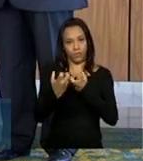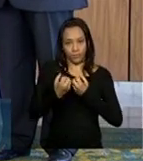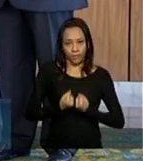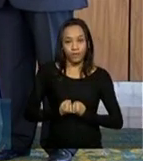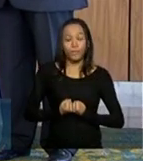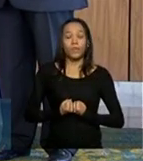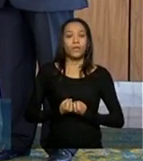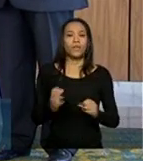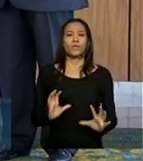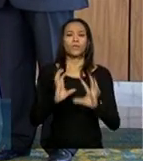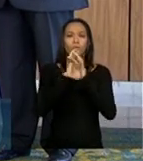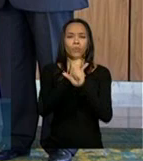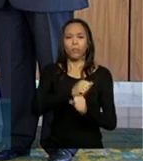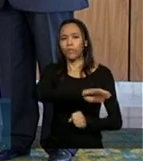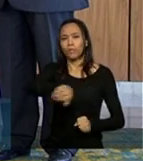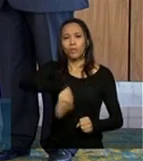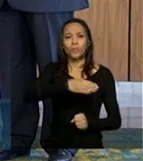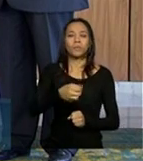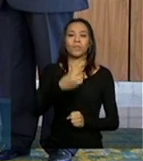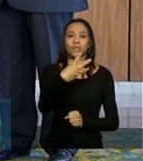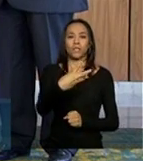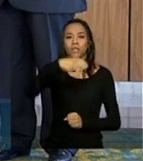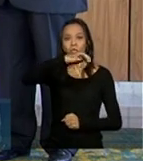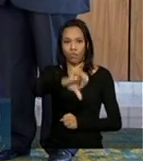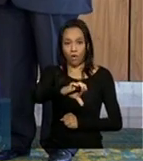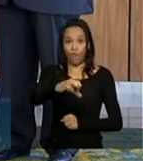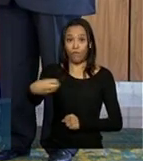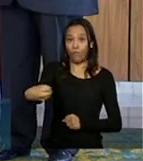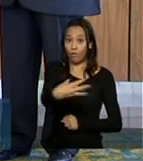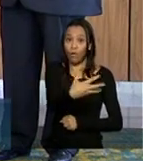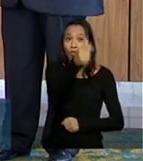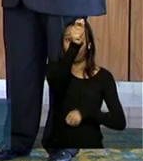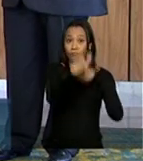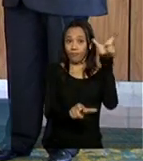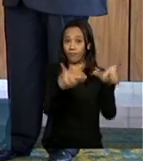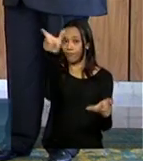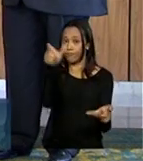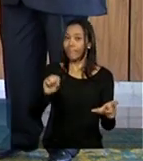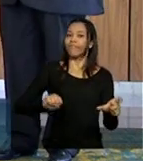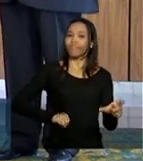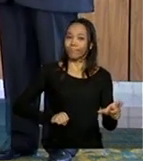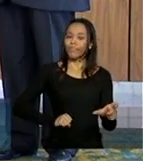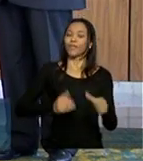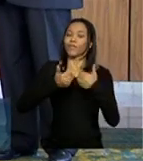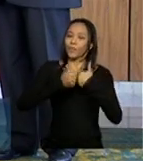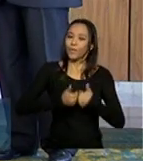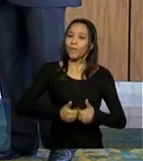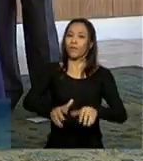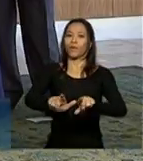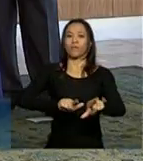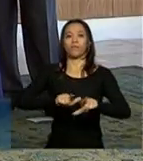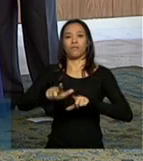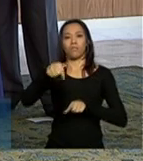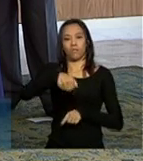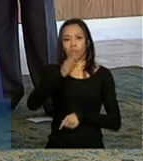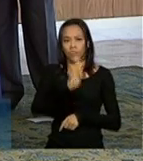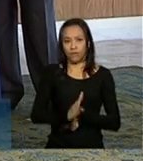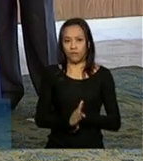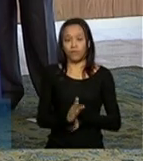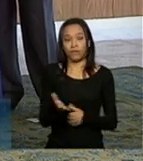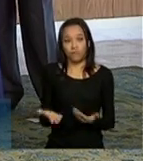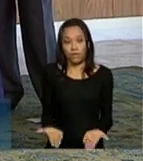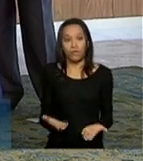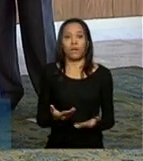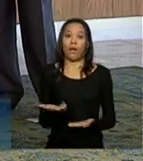de 32 novos embaixadores que passam a atuar aqui no Brasil. É a vez, então,